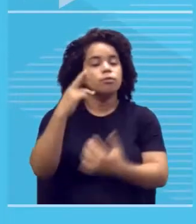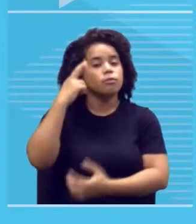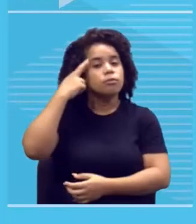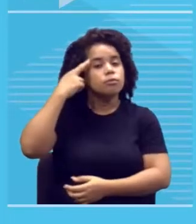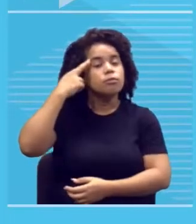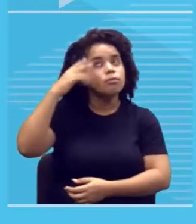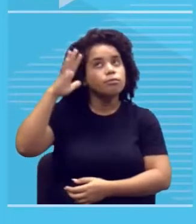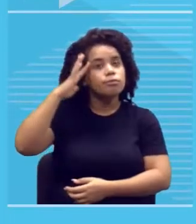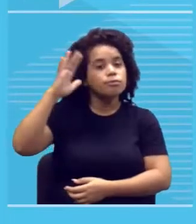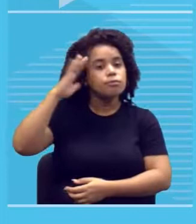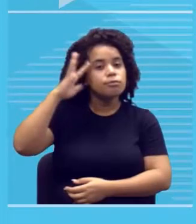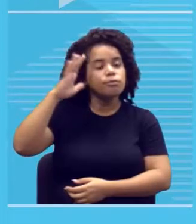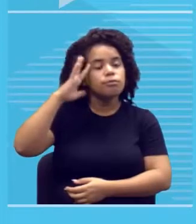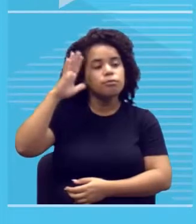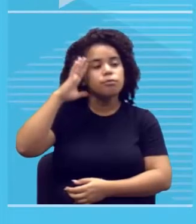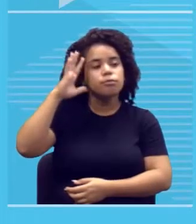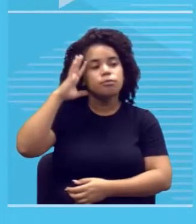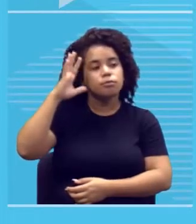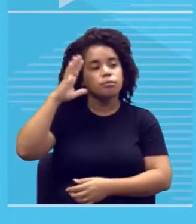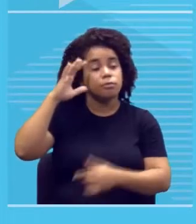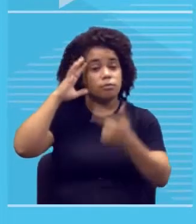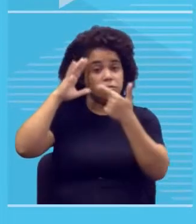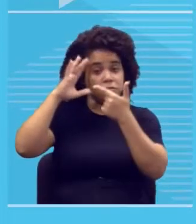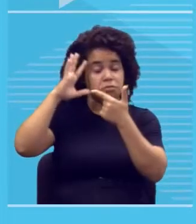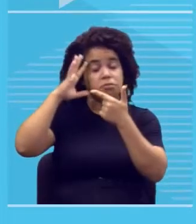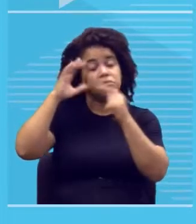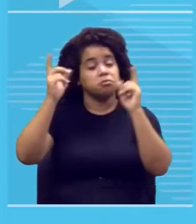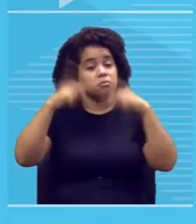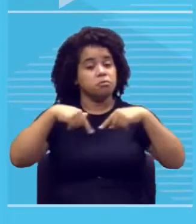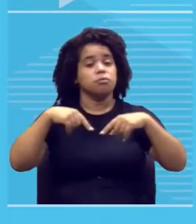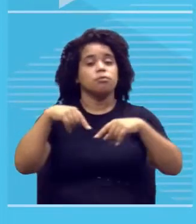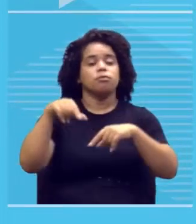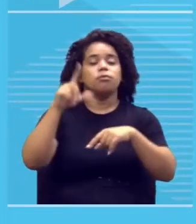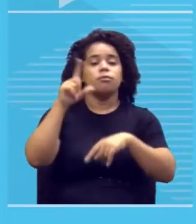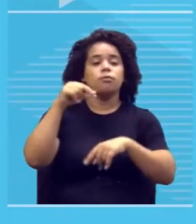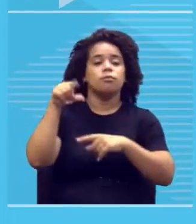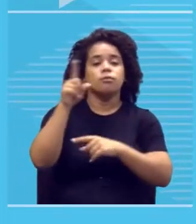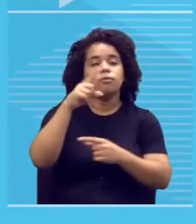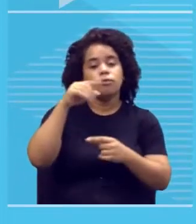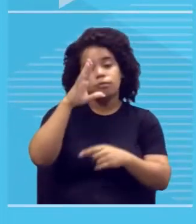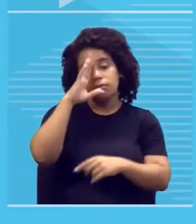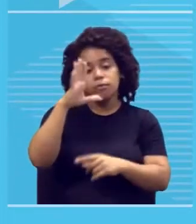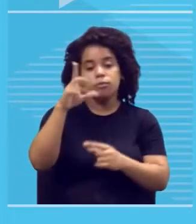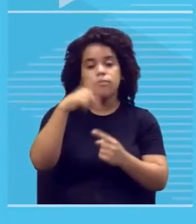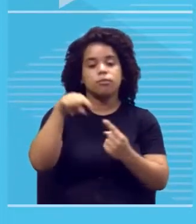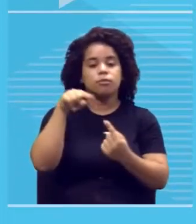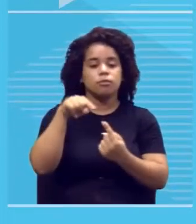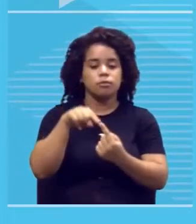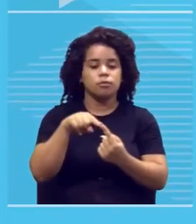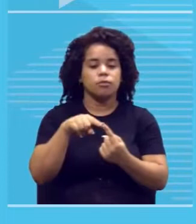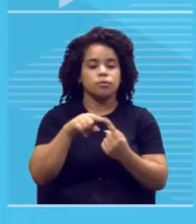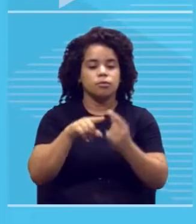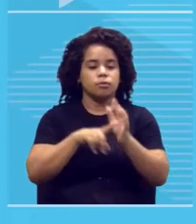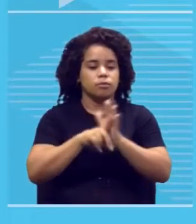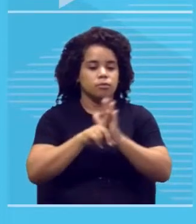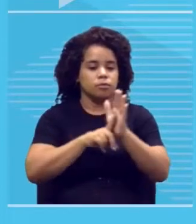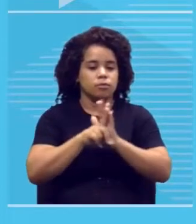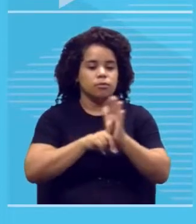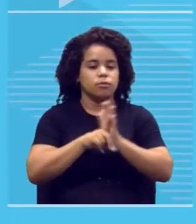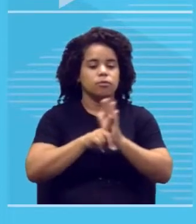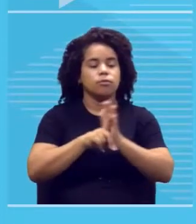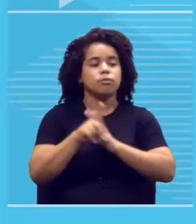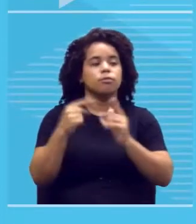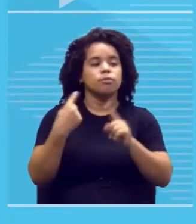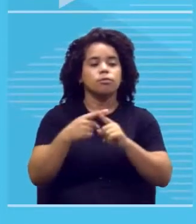mora o objetivo principal desse trabalho do Brejo enquanto teatrólogo levando a política